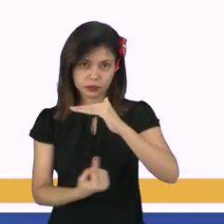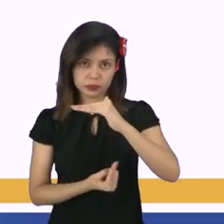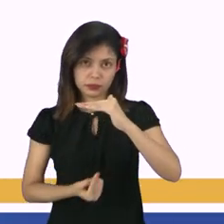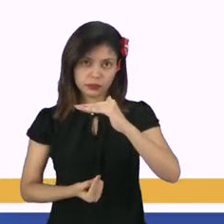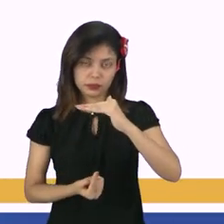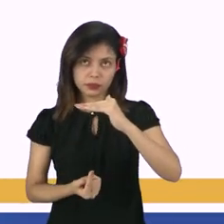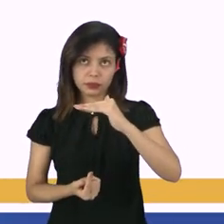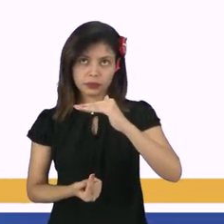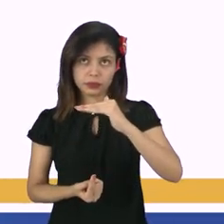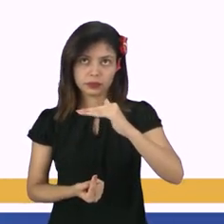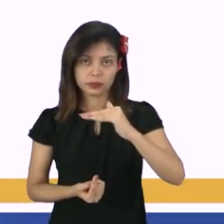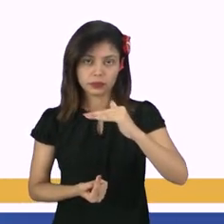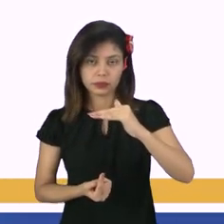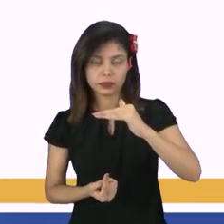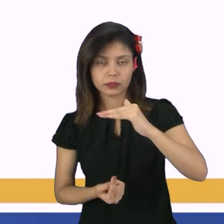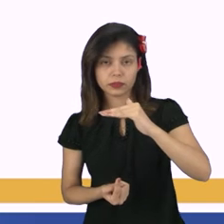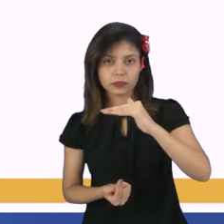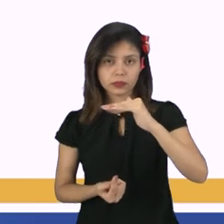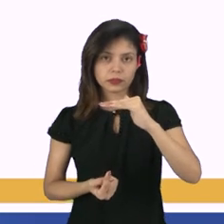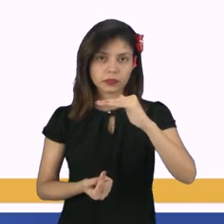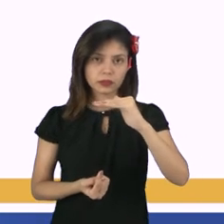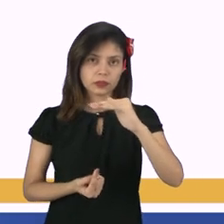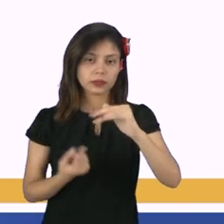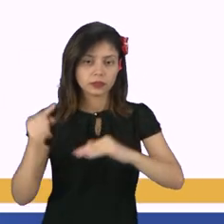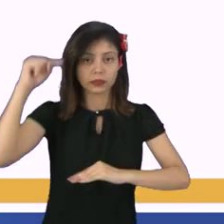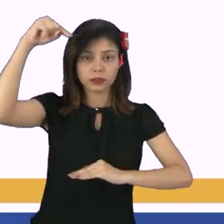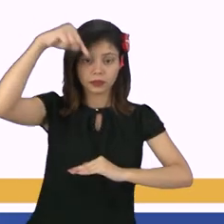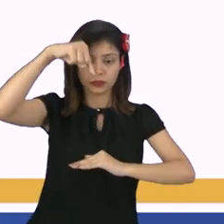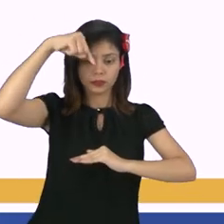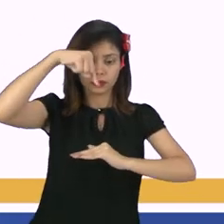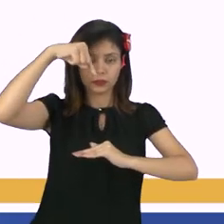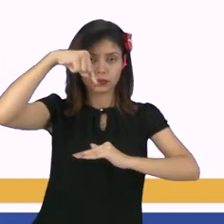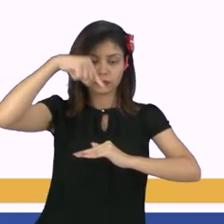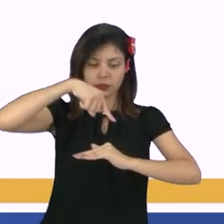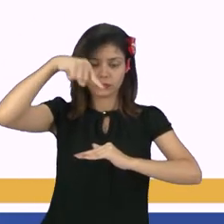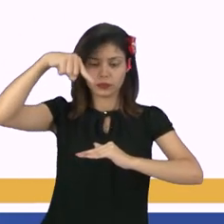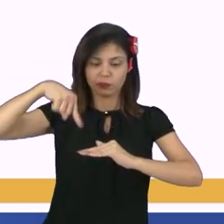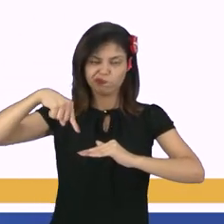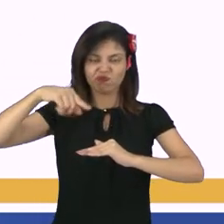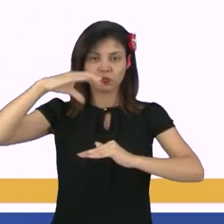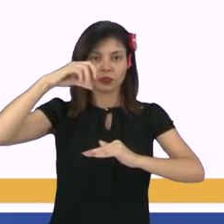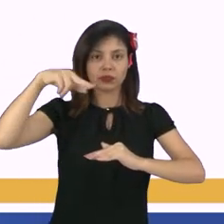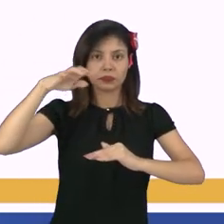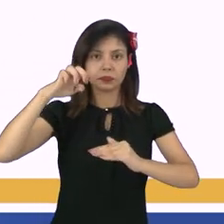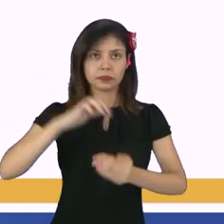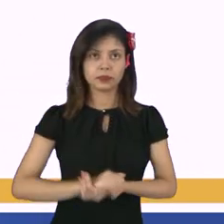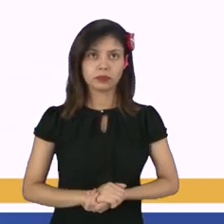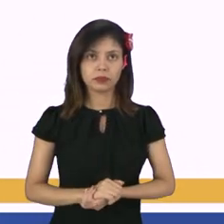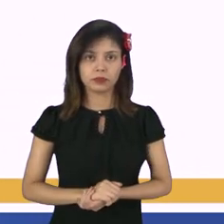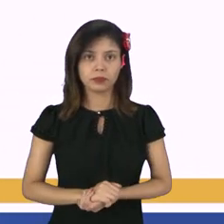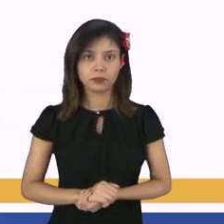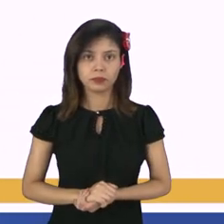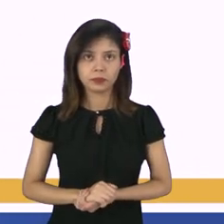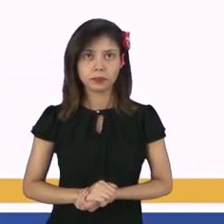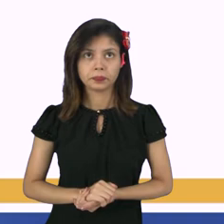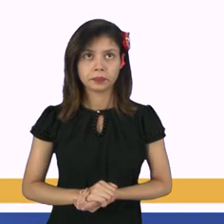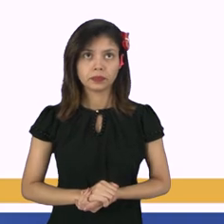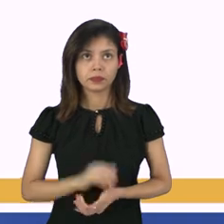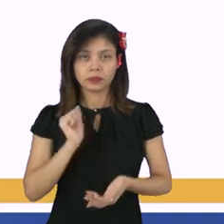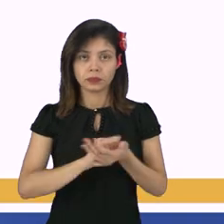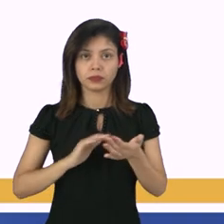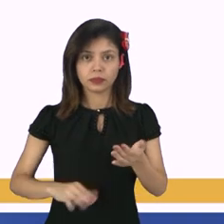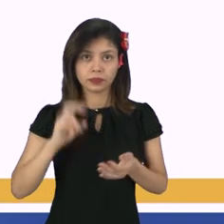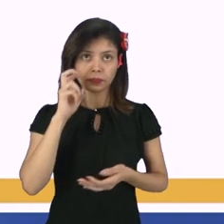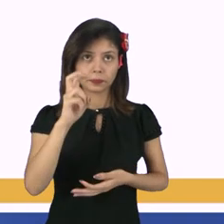parece uma lata de óleo né em cima nós temos ali um formato cônico o